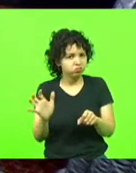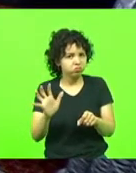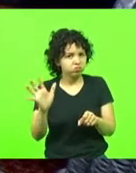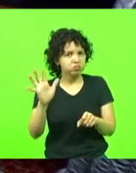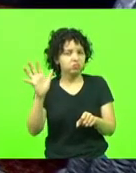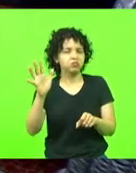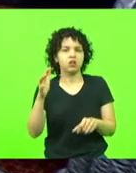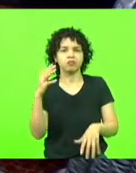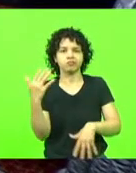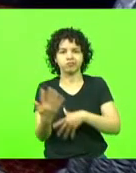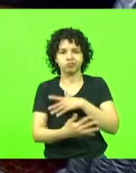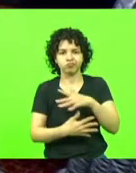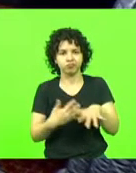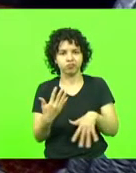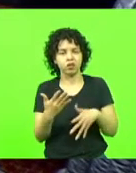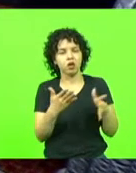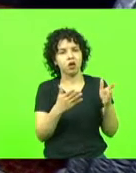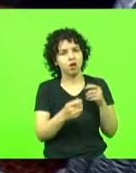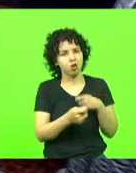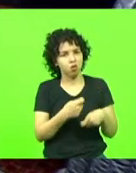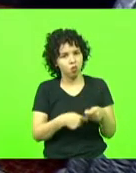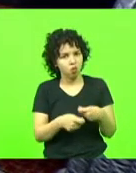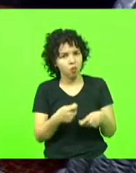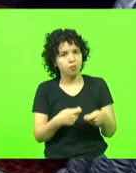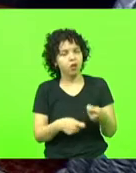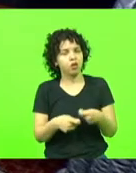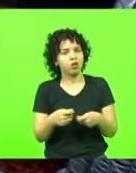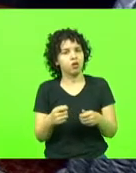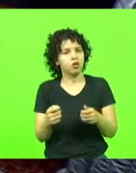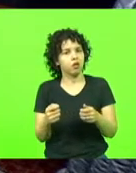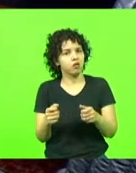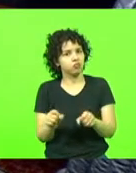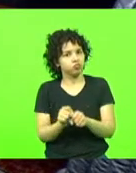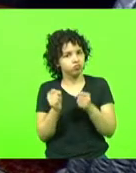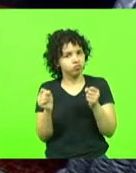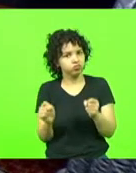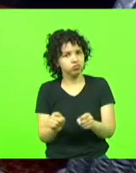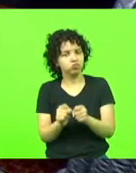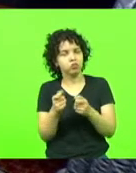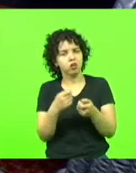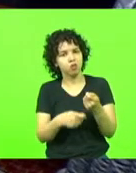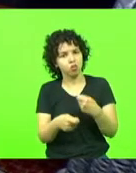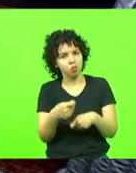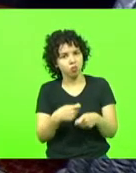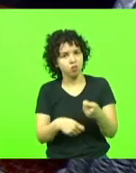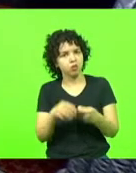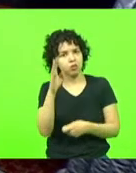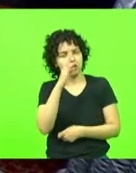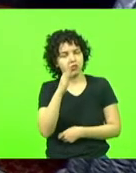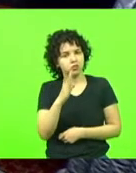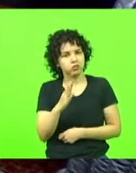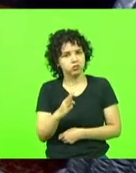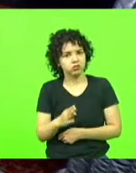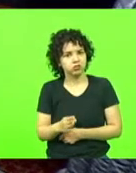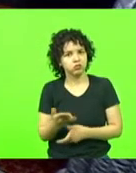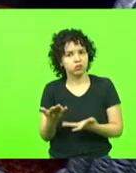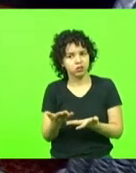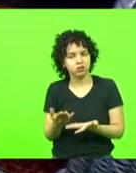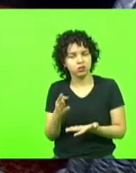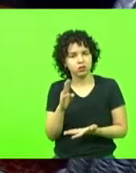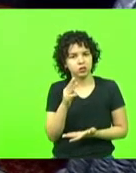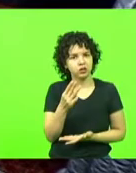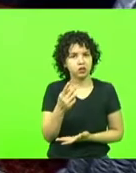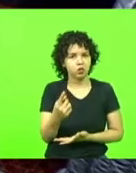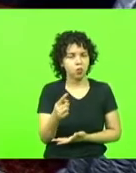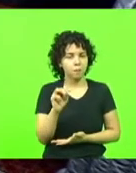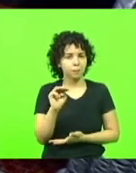economia brasileira, degradando a economia brasileira, e muito desses 31 milhões tem aí